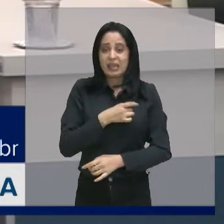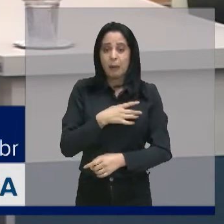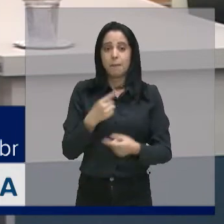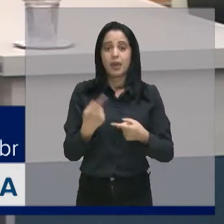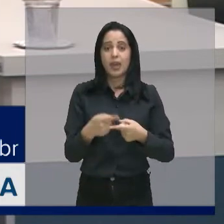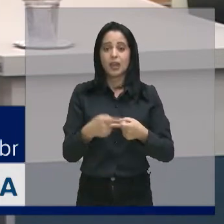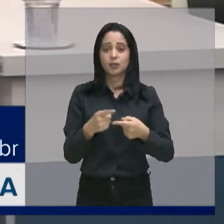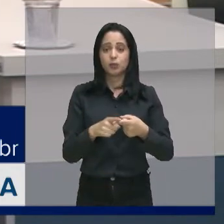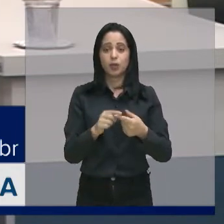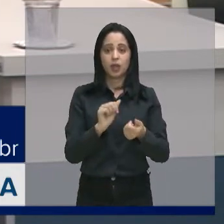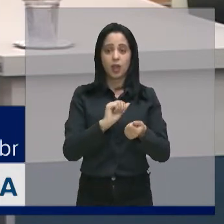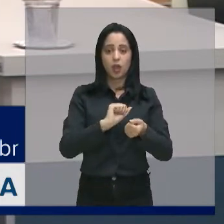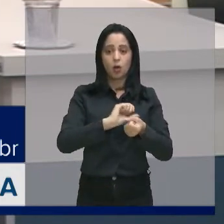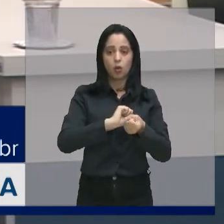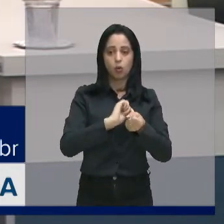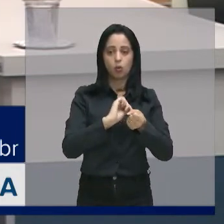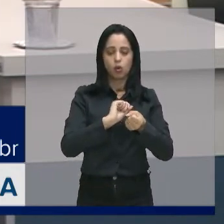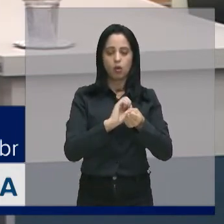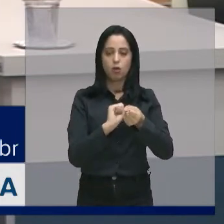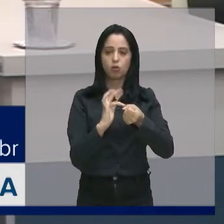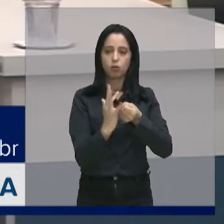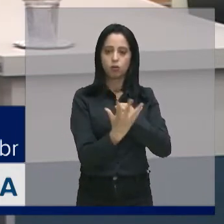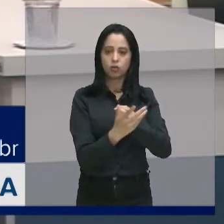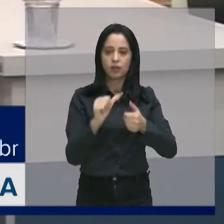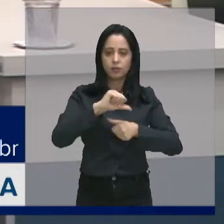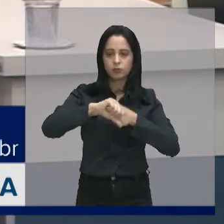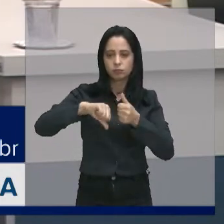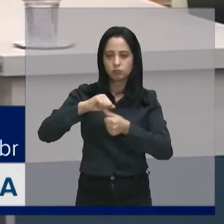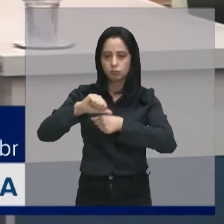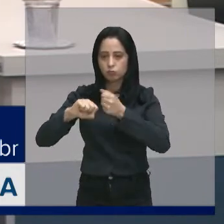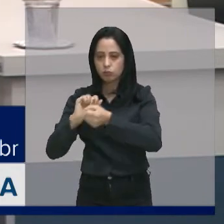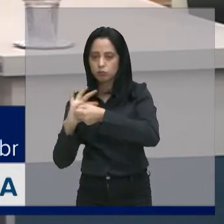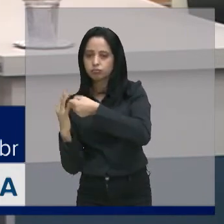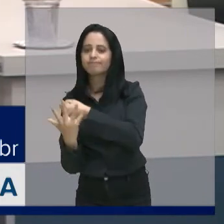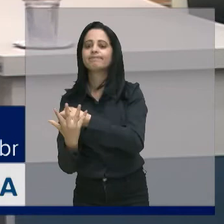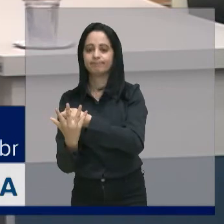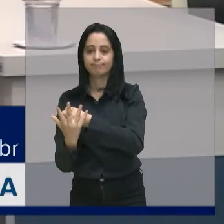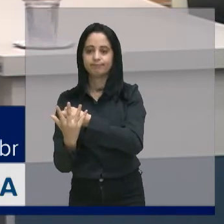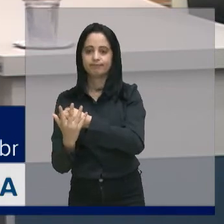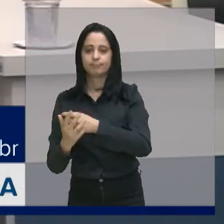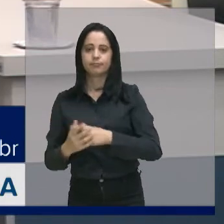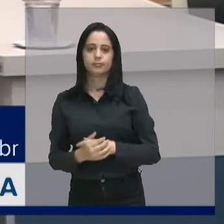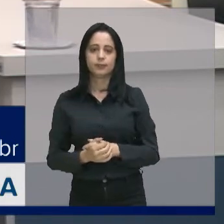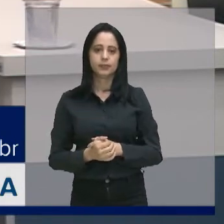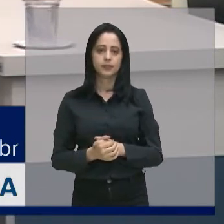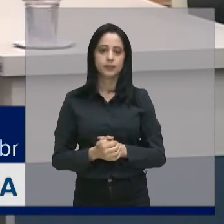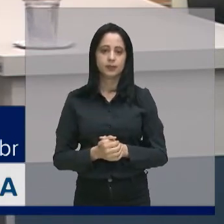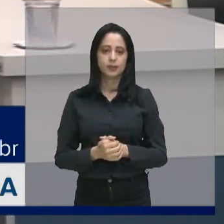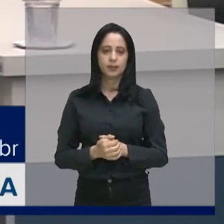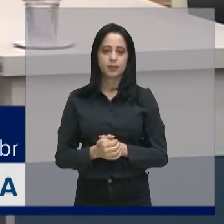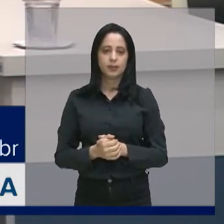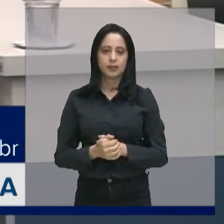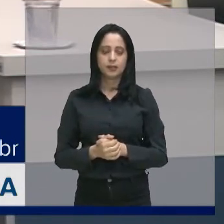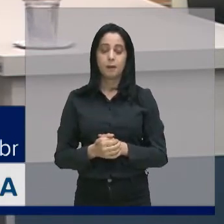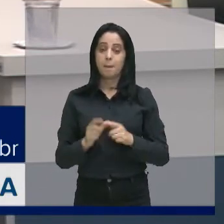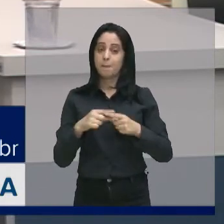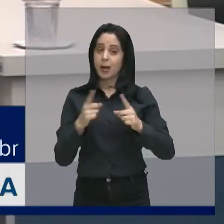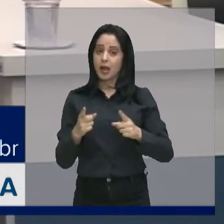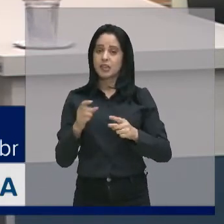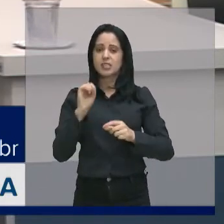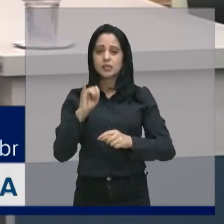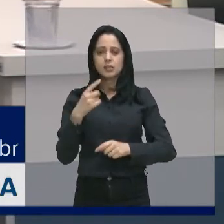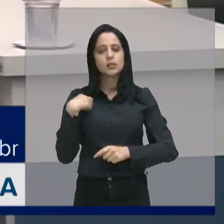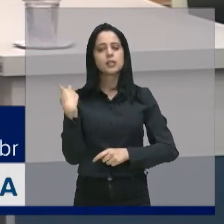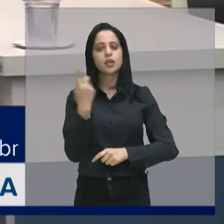mais contaminante, não mais grave, mas com mais facilidade de contaminação. Mas se a gente fizer a nossa parte, faz o